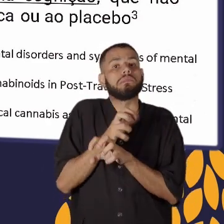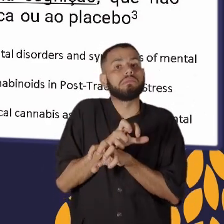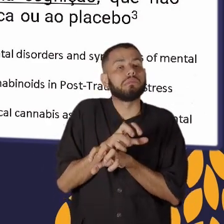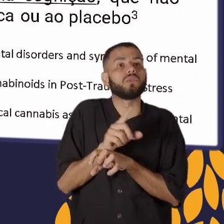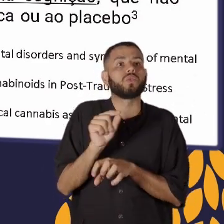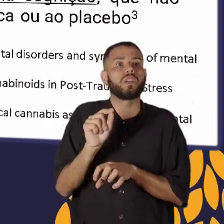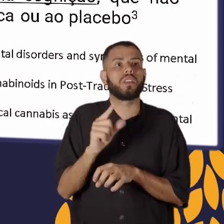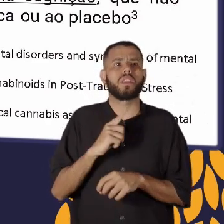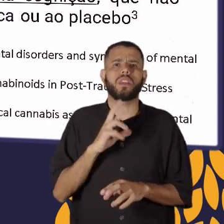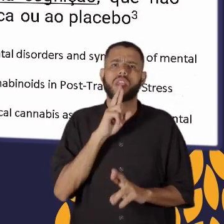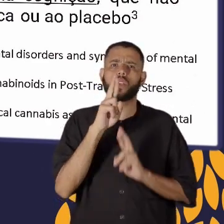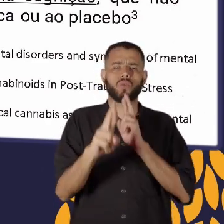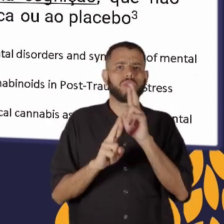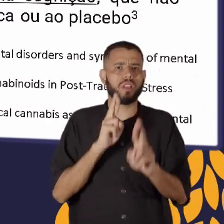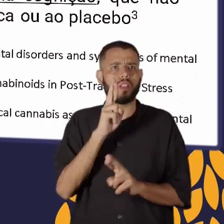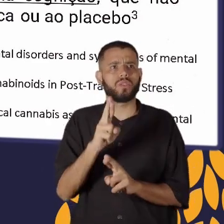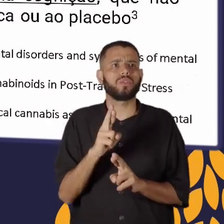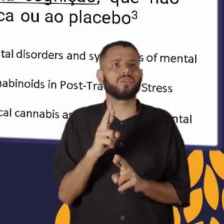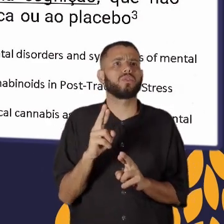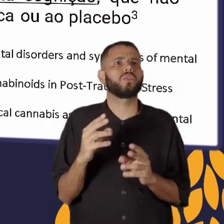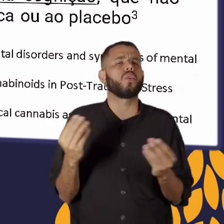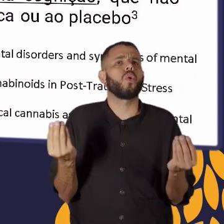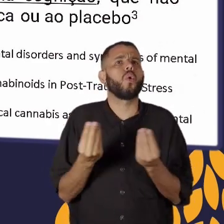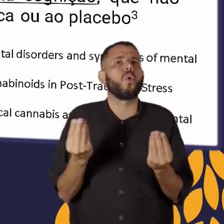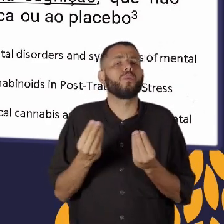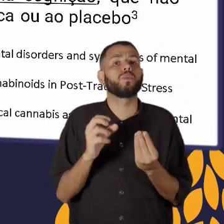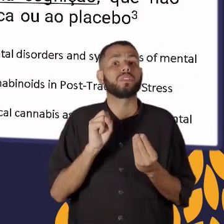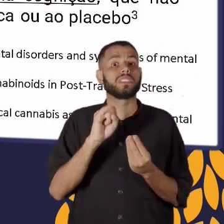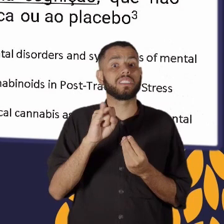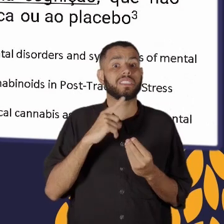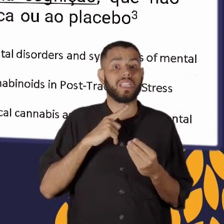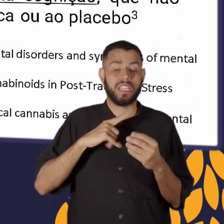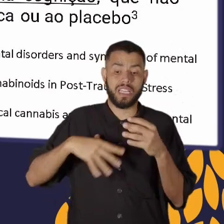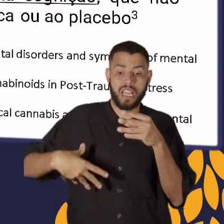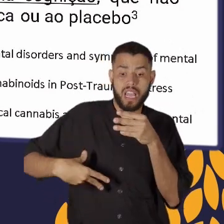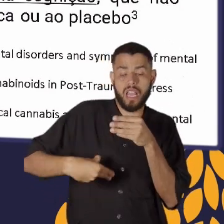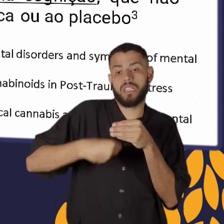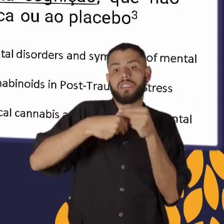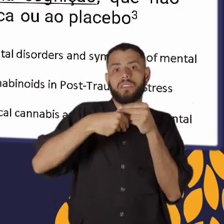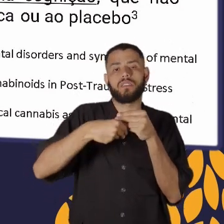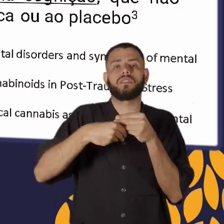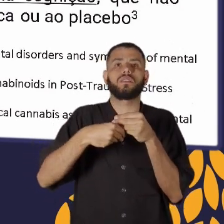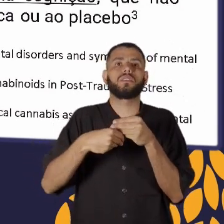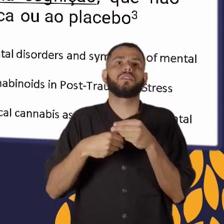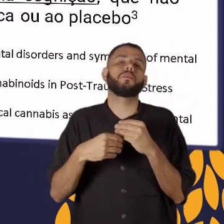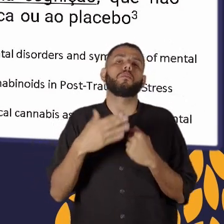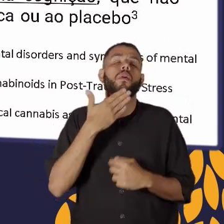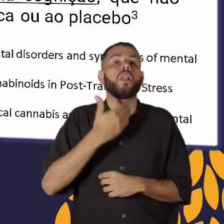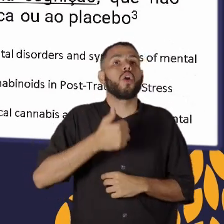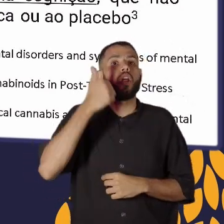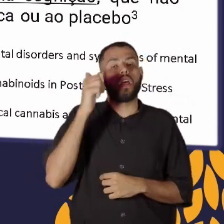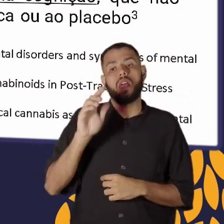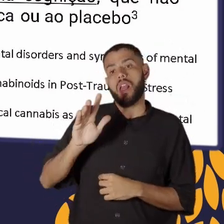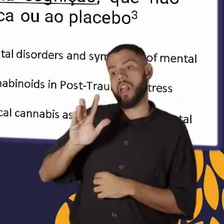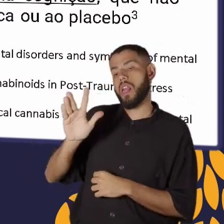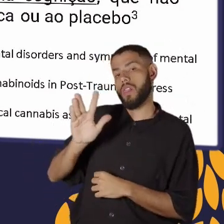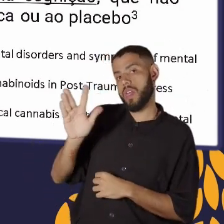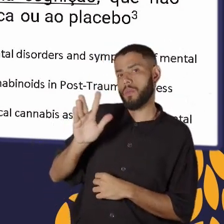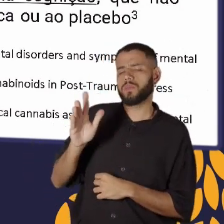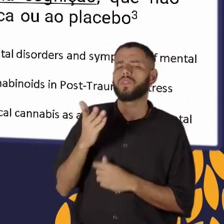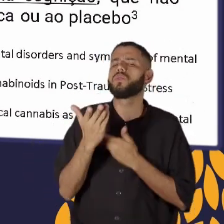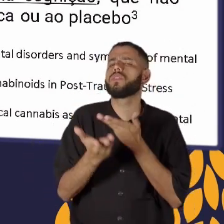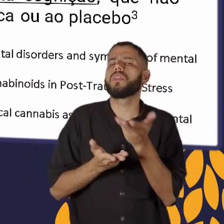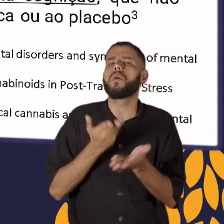tem resultados quando tem uma adição de compostos de cannabis ao tratamento